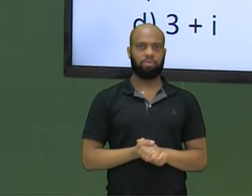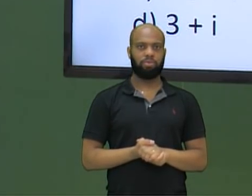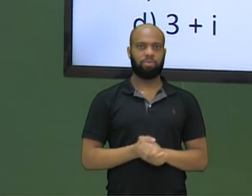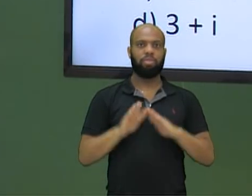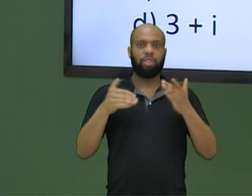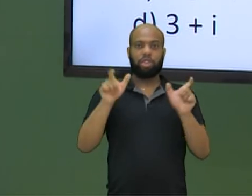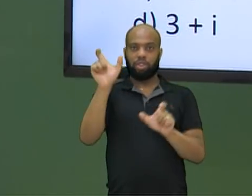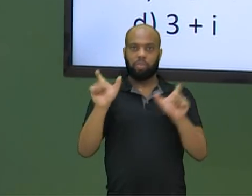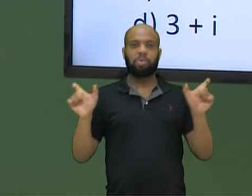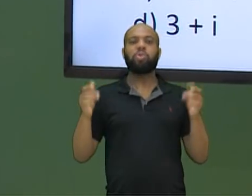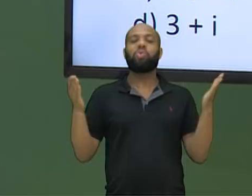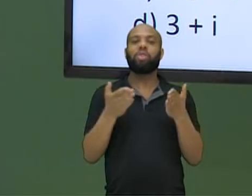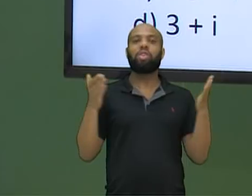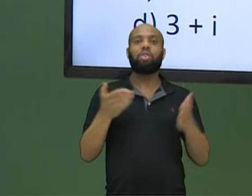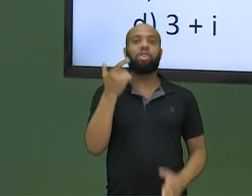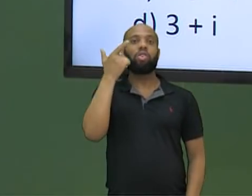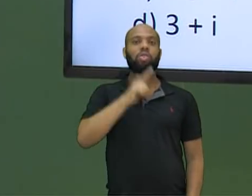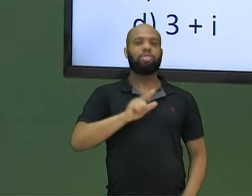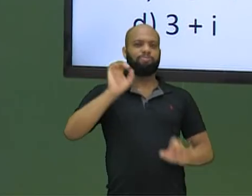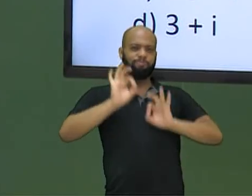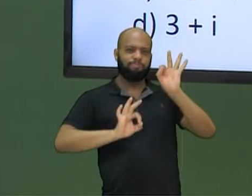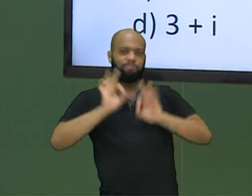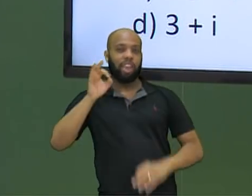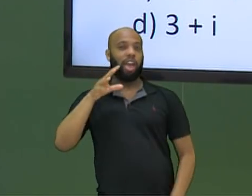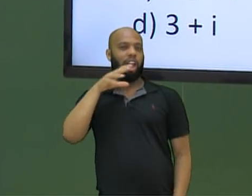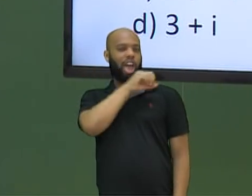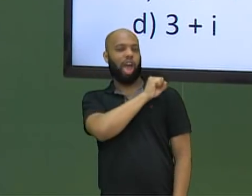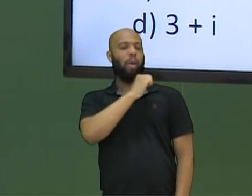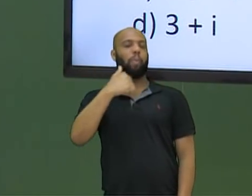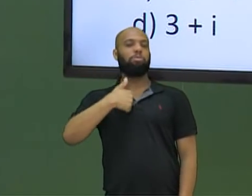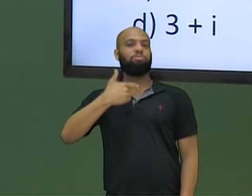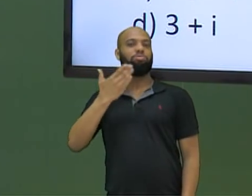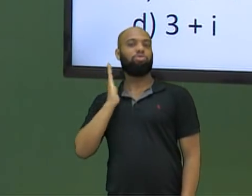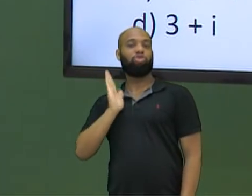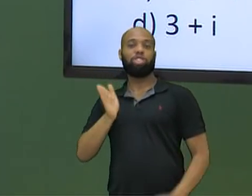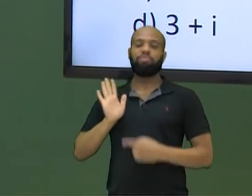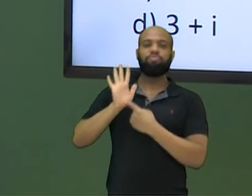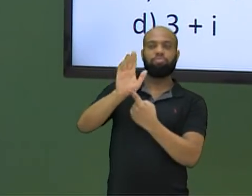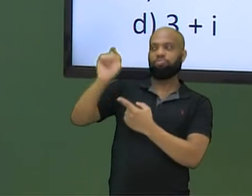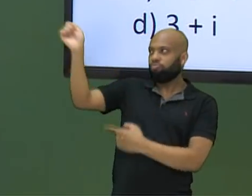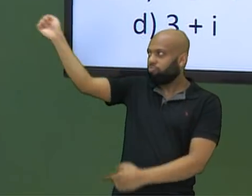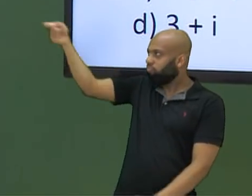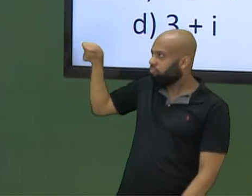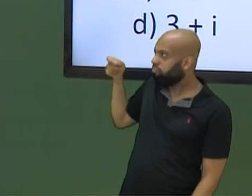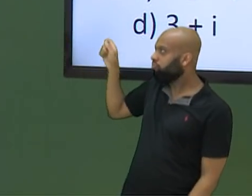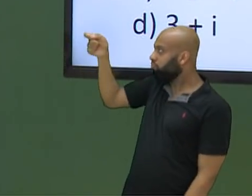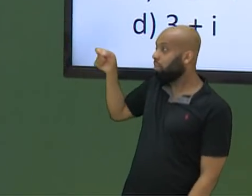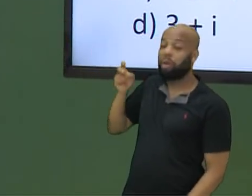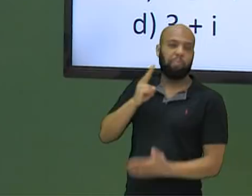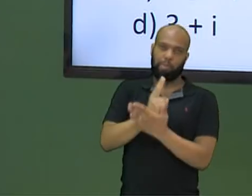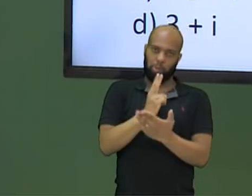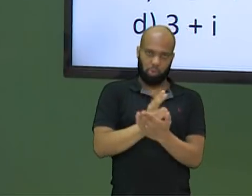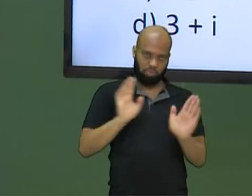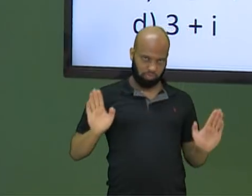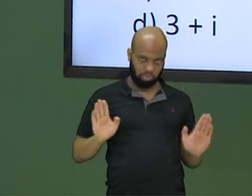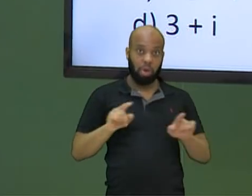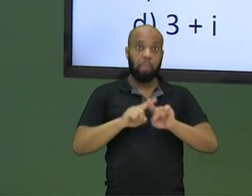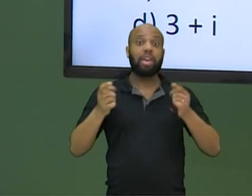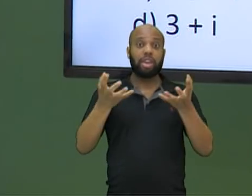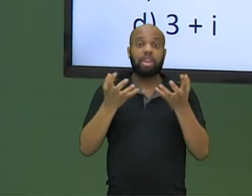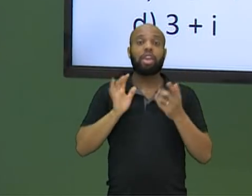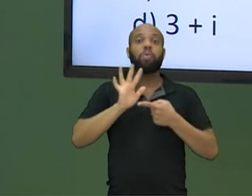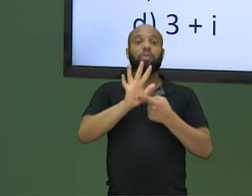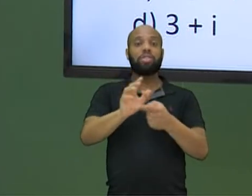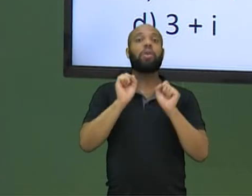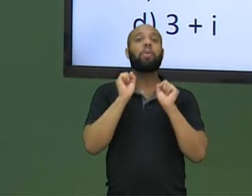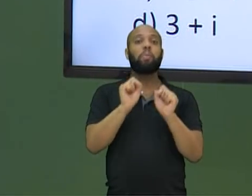Então, pessoal, só para a gente poder agilizar a resolução, eu já deixei indicado aqui no quadro o mesmo exercício e quero chamar a atenção de